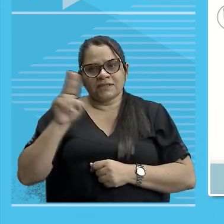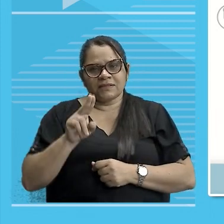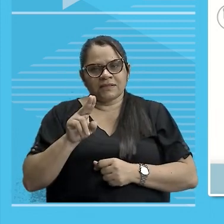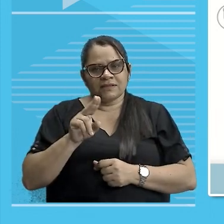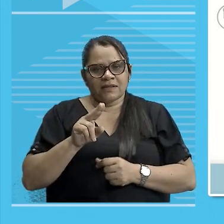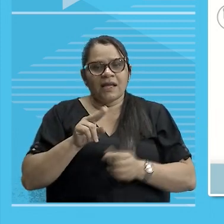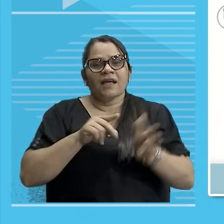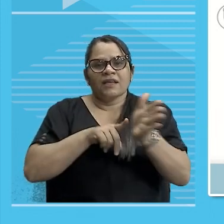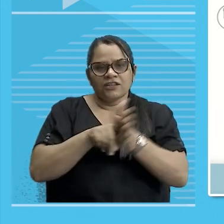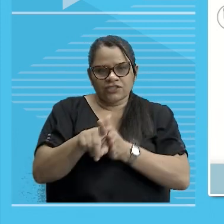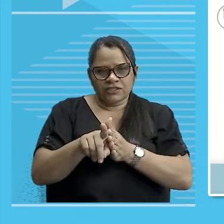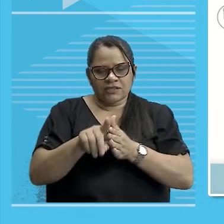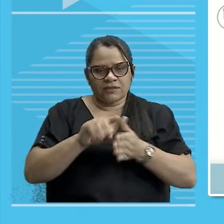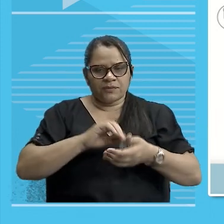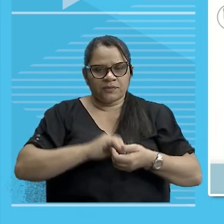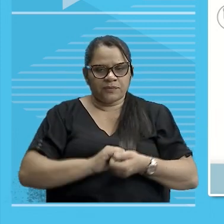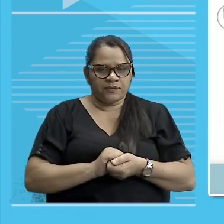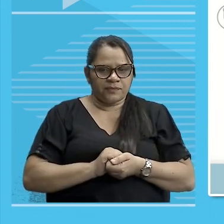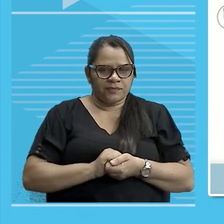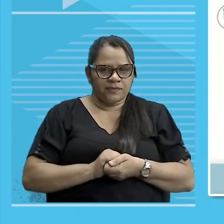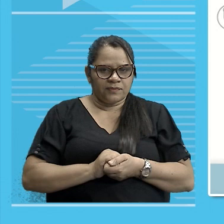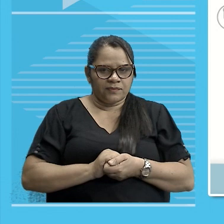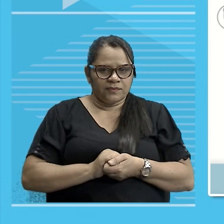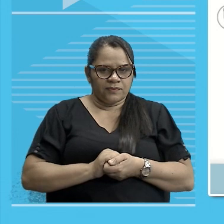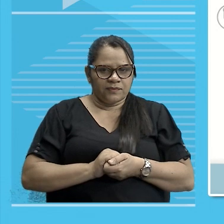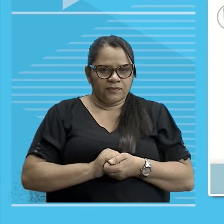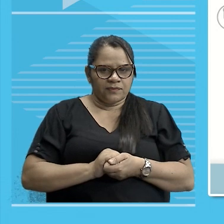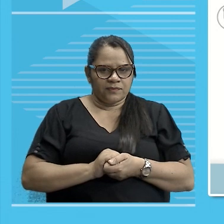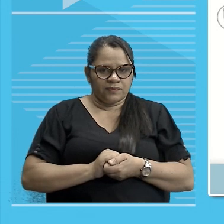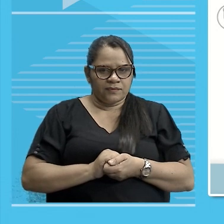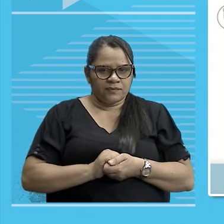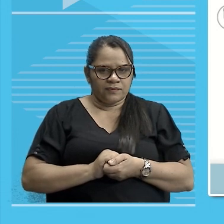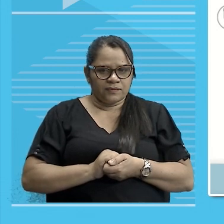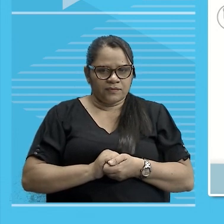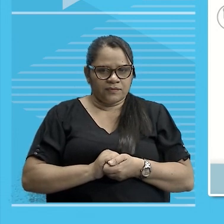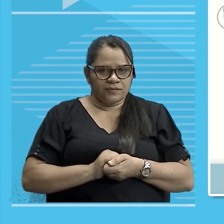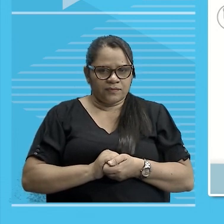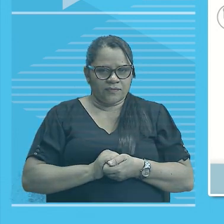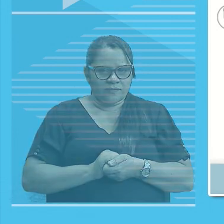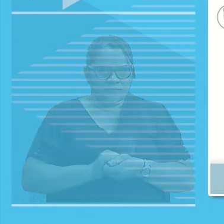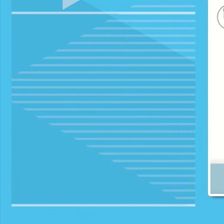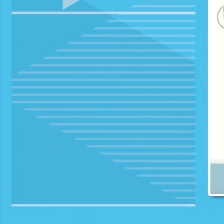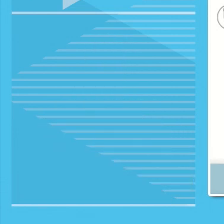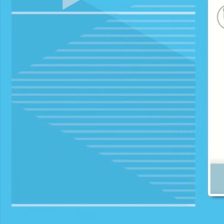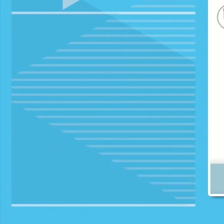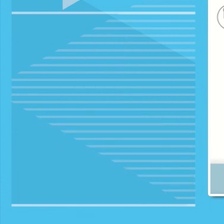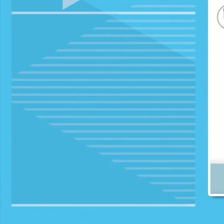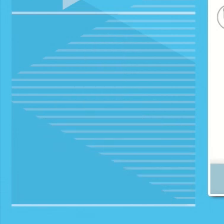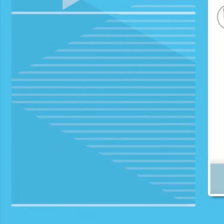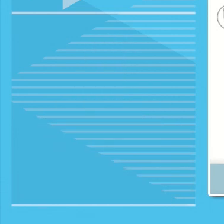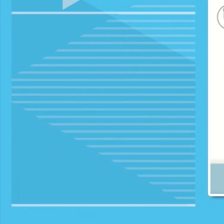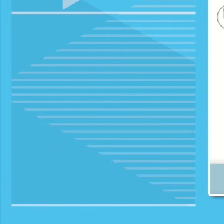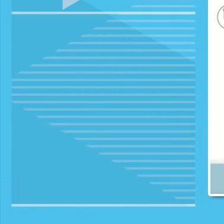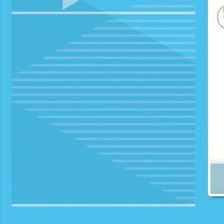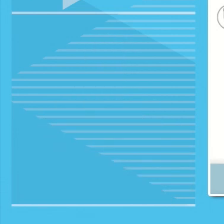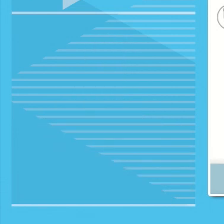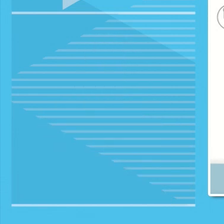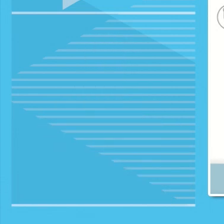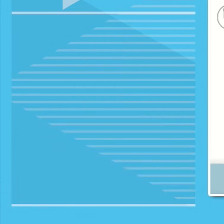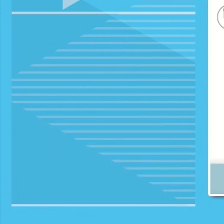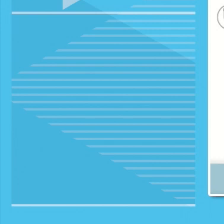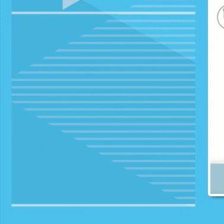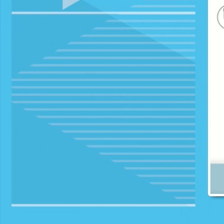pegando a questão de uma maneira bem simples certo vamos pegar a questão da maneira bem simples